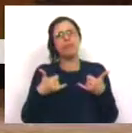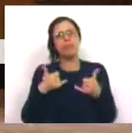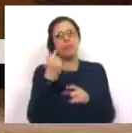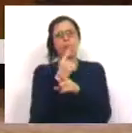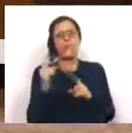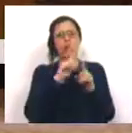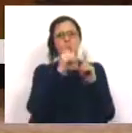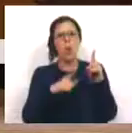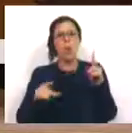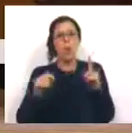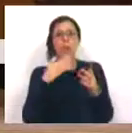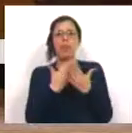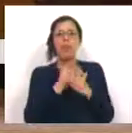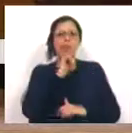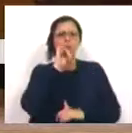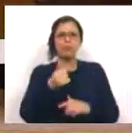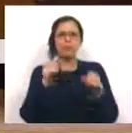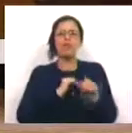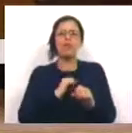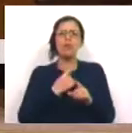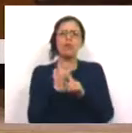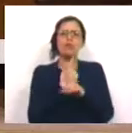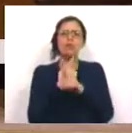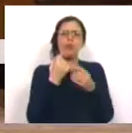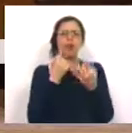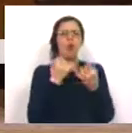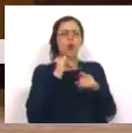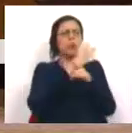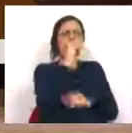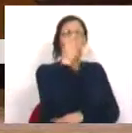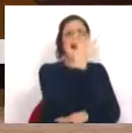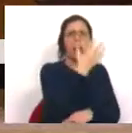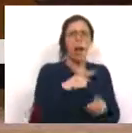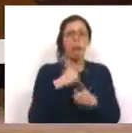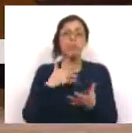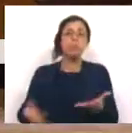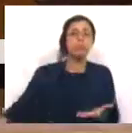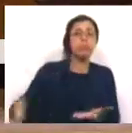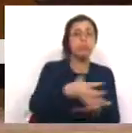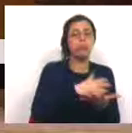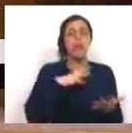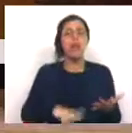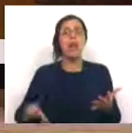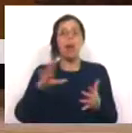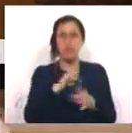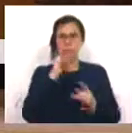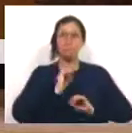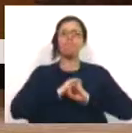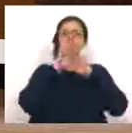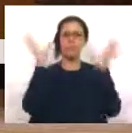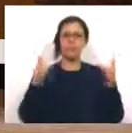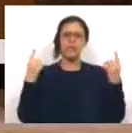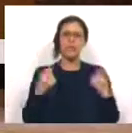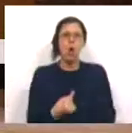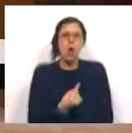de eucalipto, retirando espaço às nossas espécies autóctones. O Inventário Florestal Nacional dá bem conta da